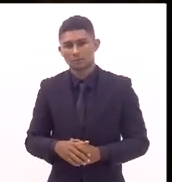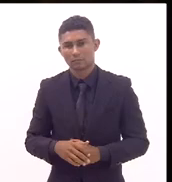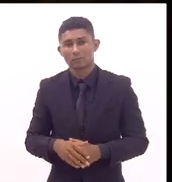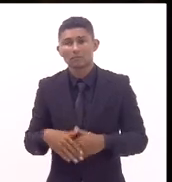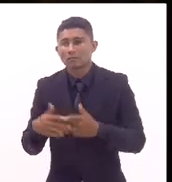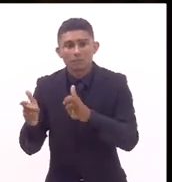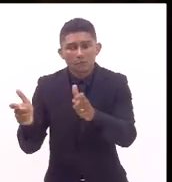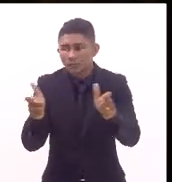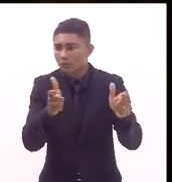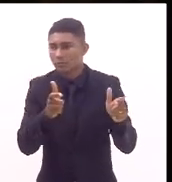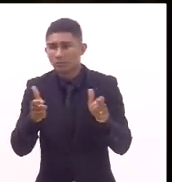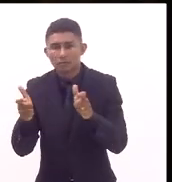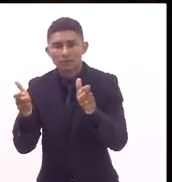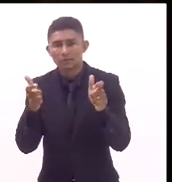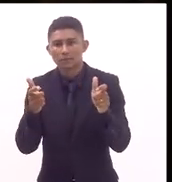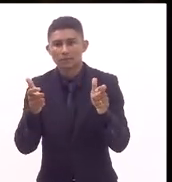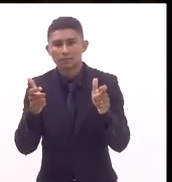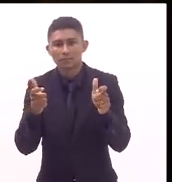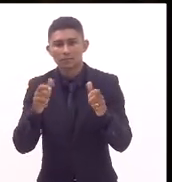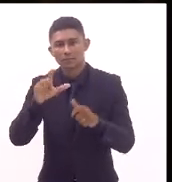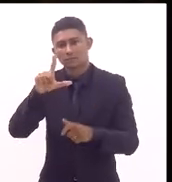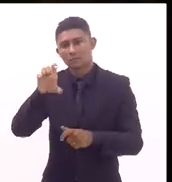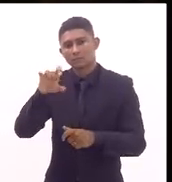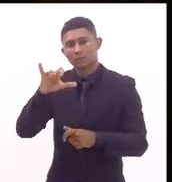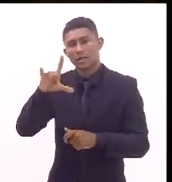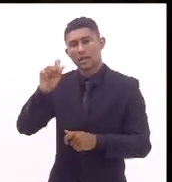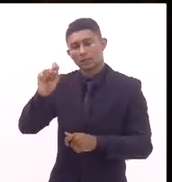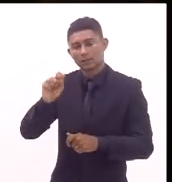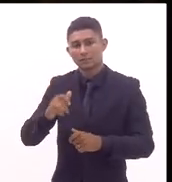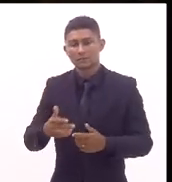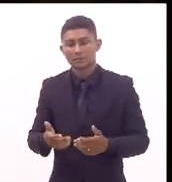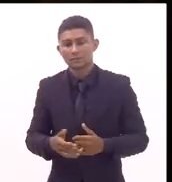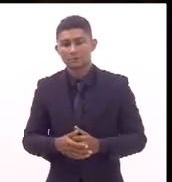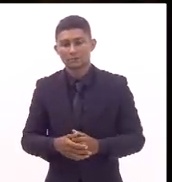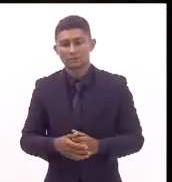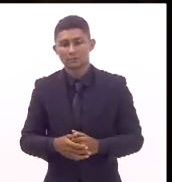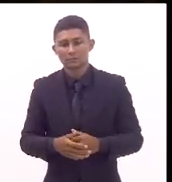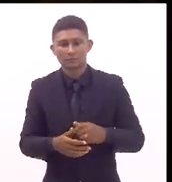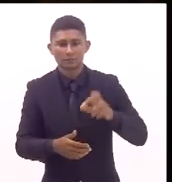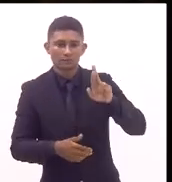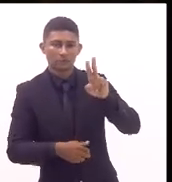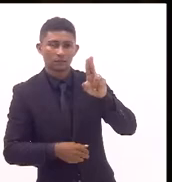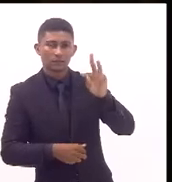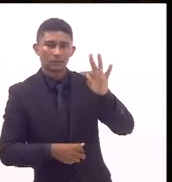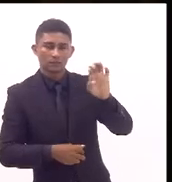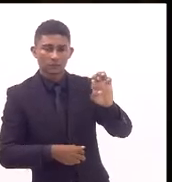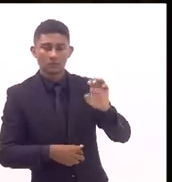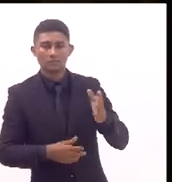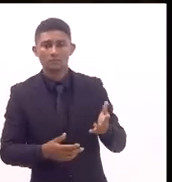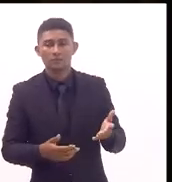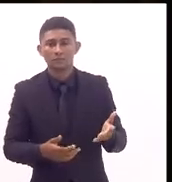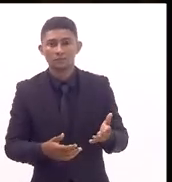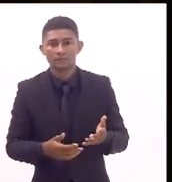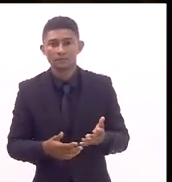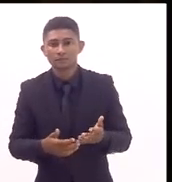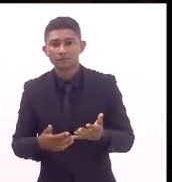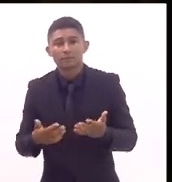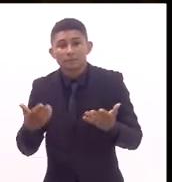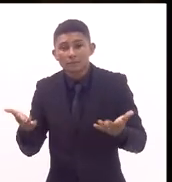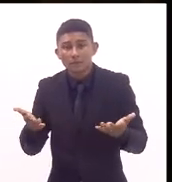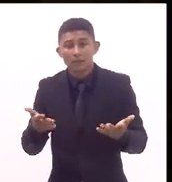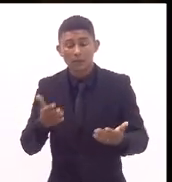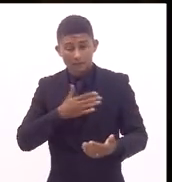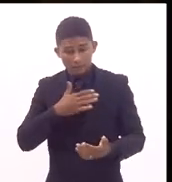a sua onde uma Milena González uma Ruth de Souza é mais